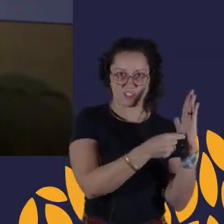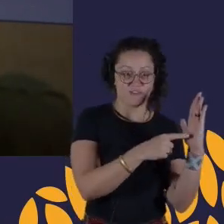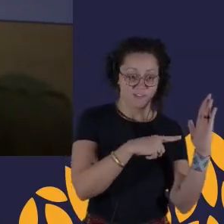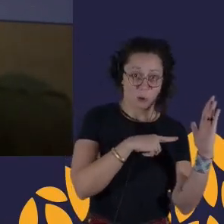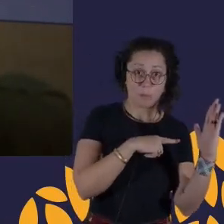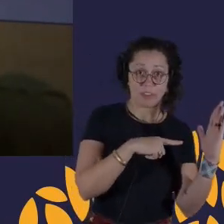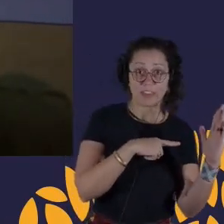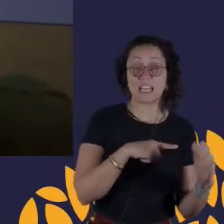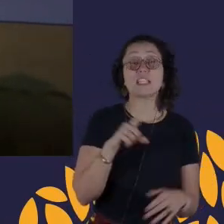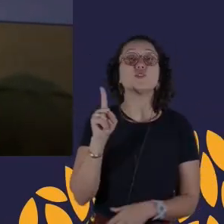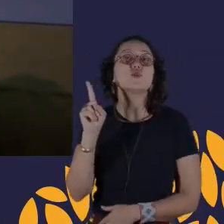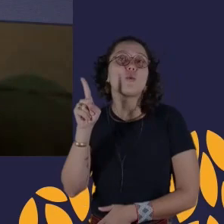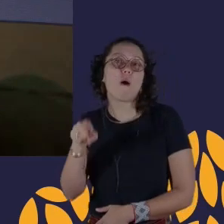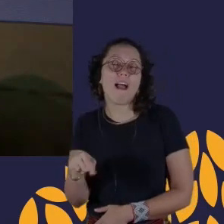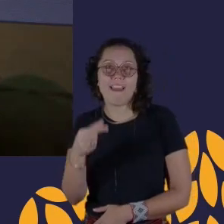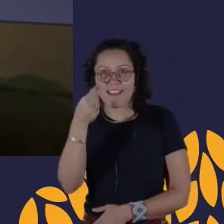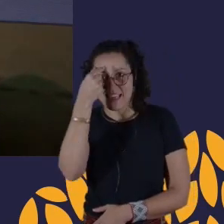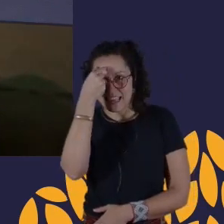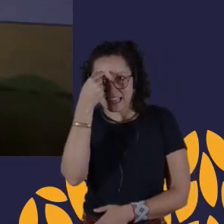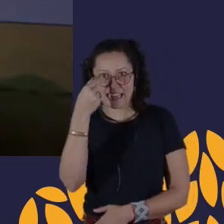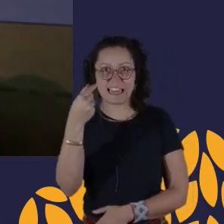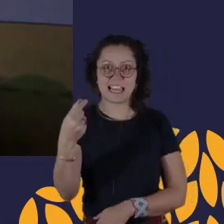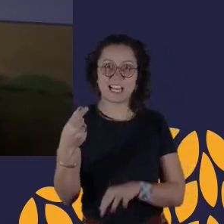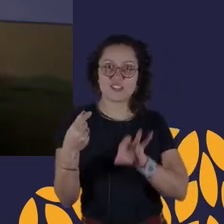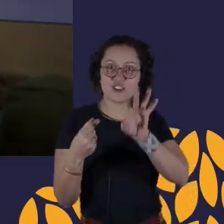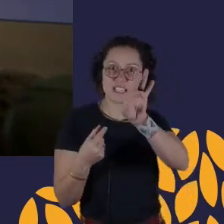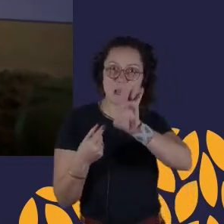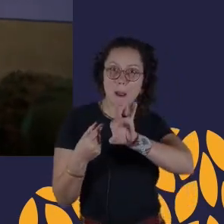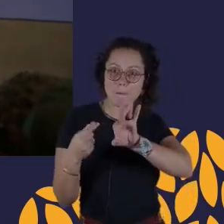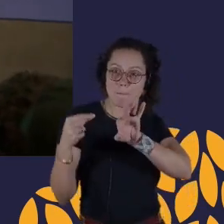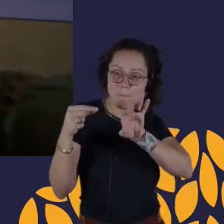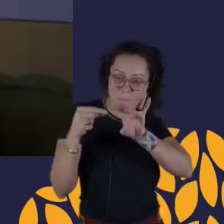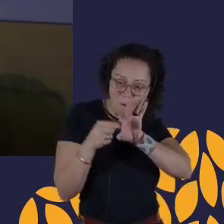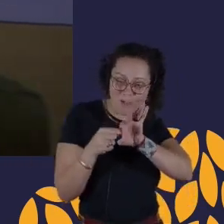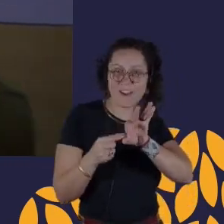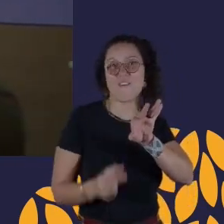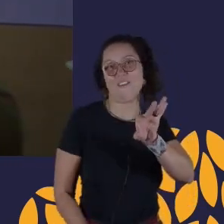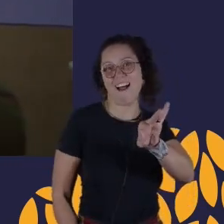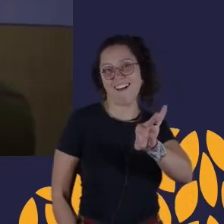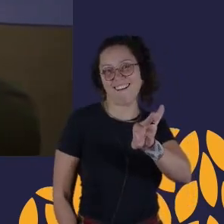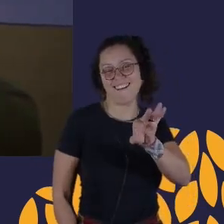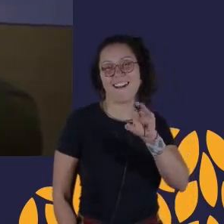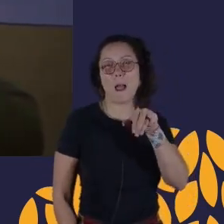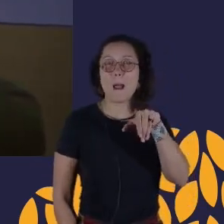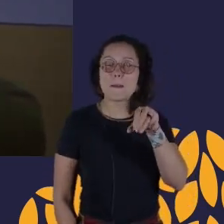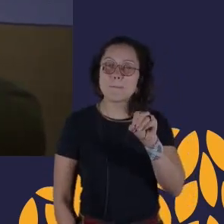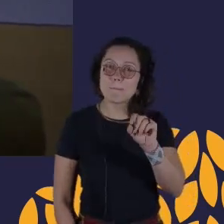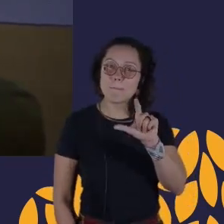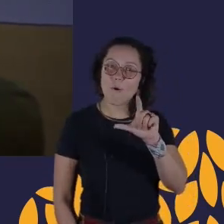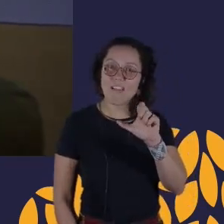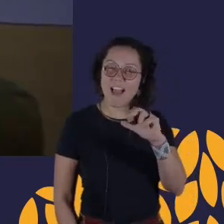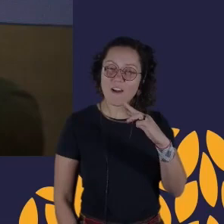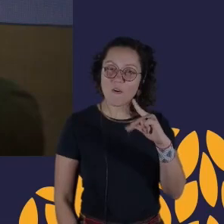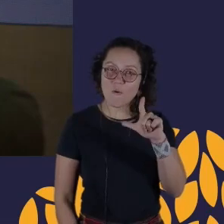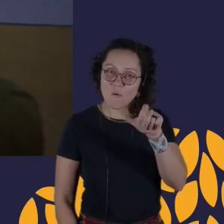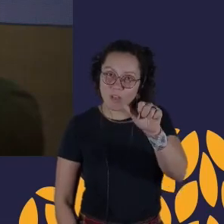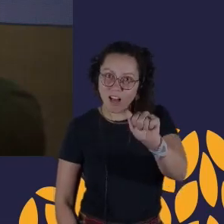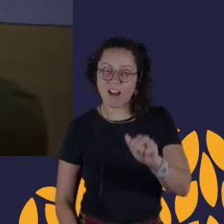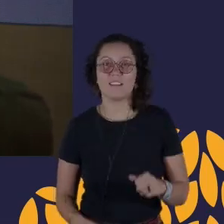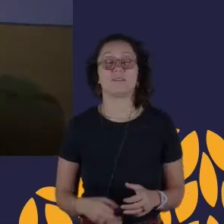por dizer de um jeito. É interessante porque os canabinoides têm esse target,